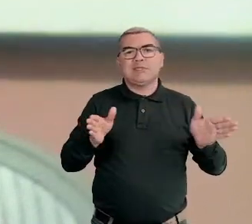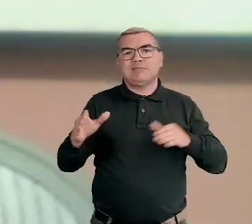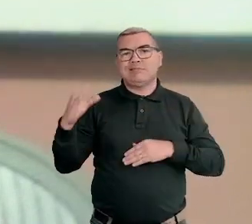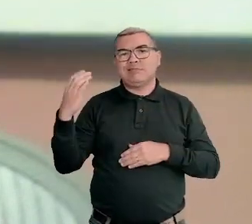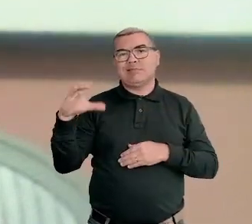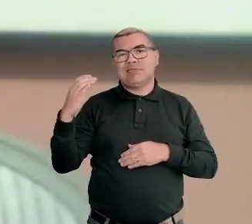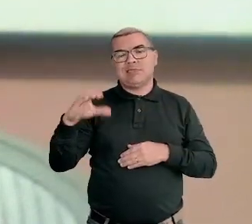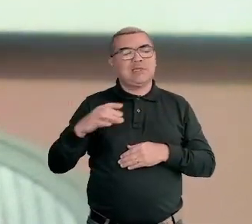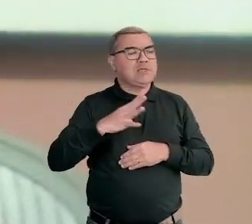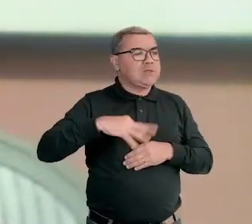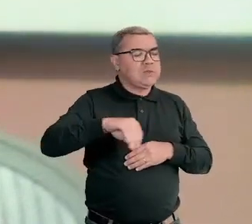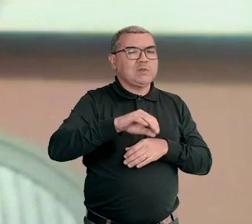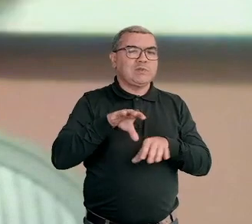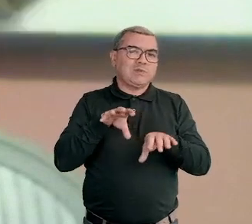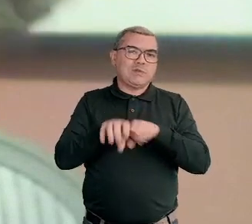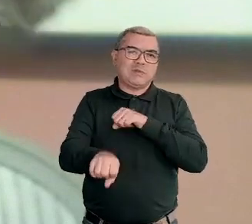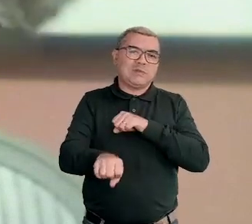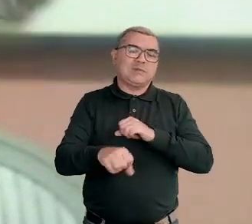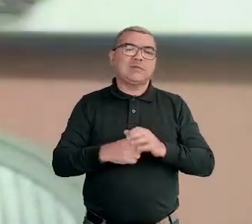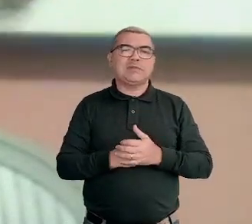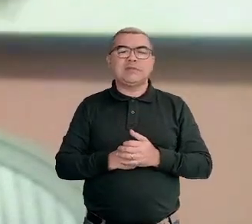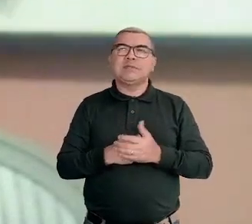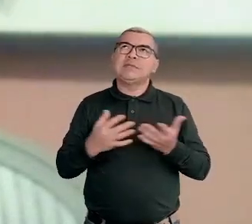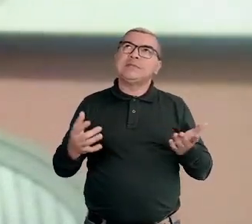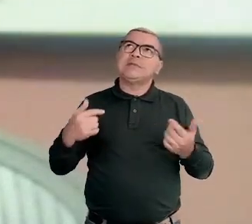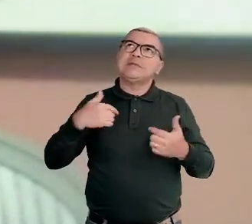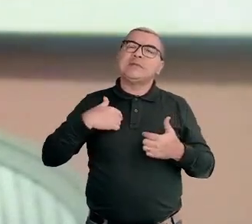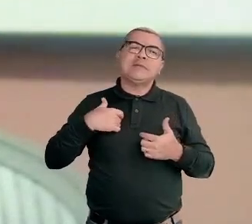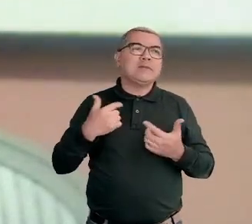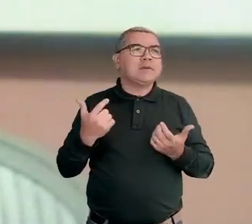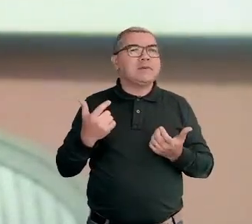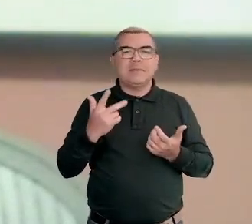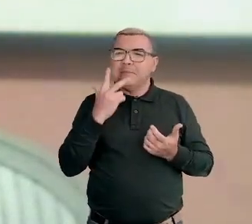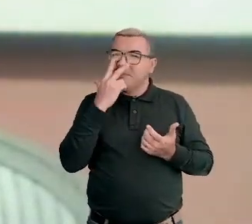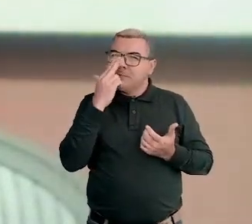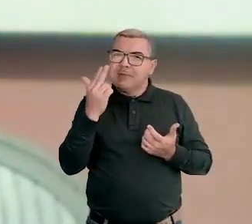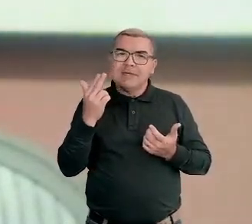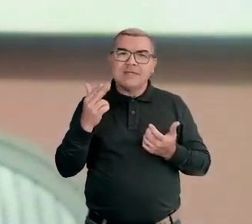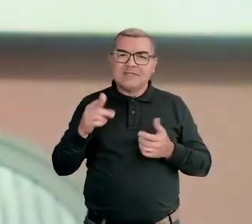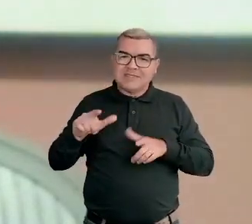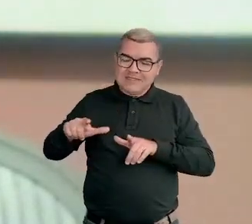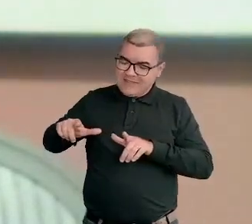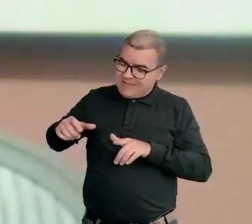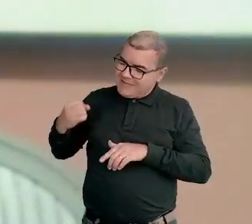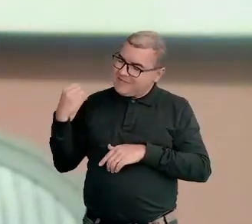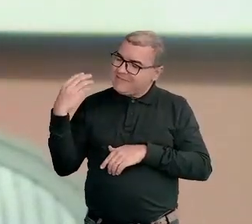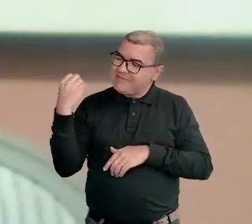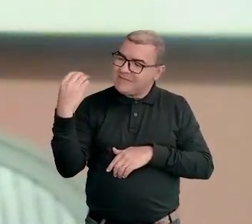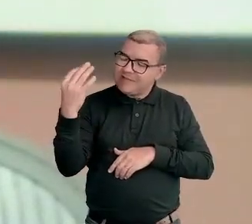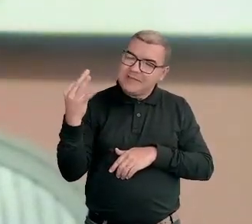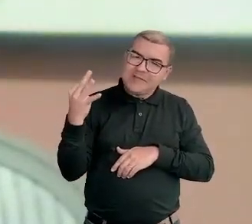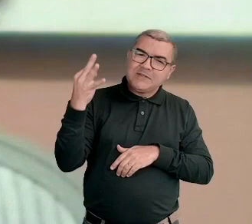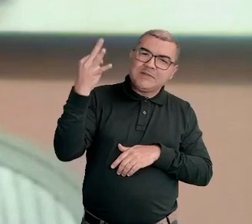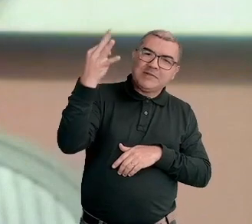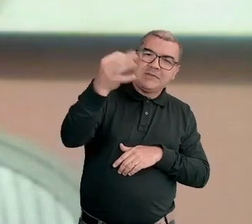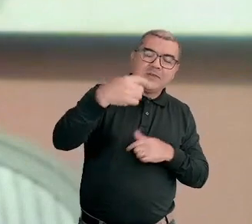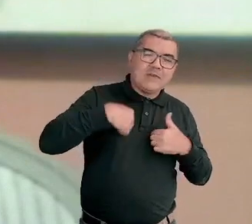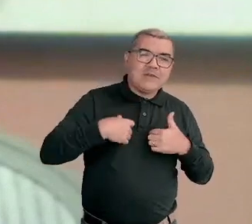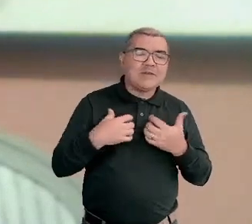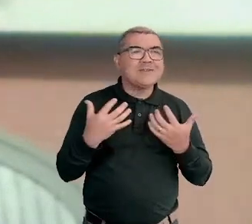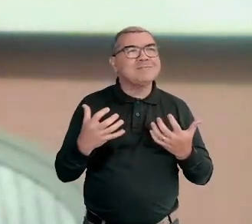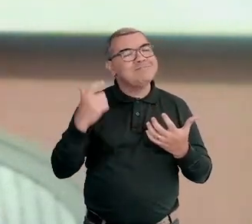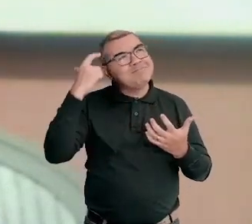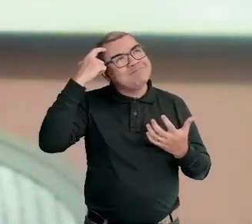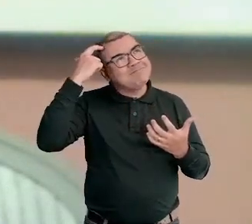humanidade na formação de todos, né? E nessa viagem de exploração desse novo cotidiano, eu espero ainda